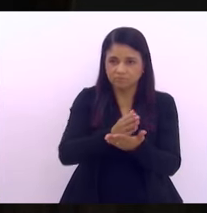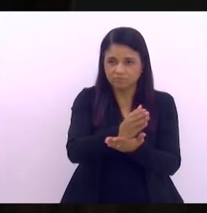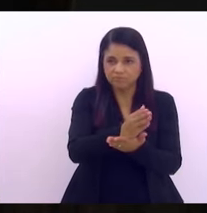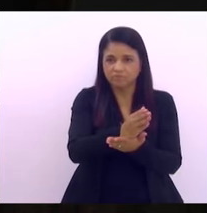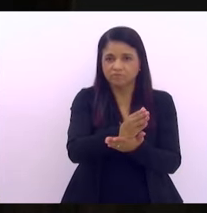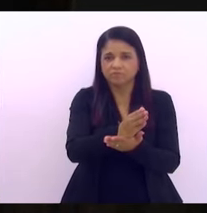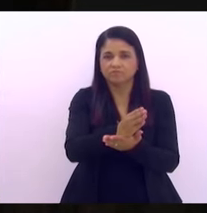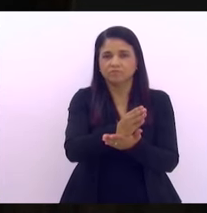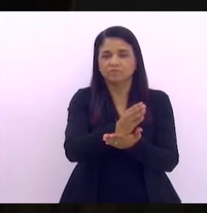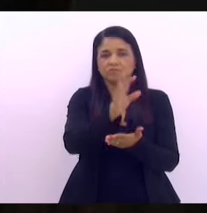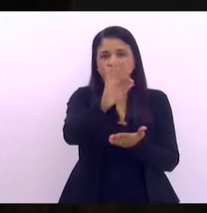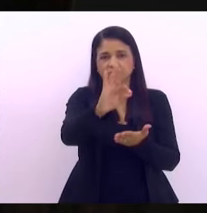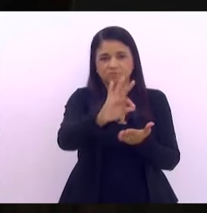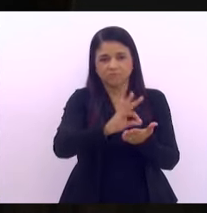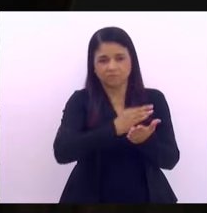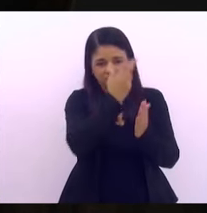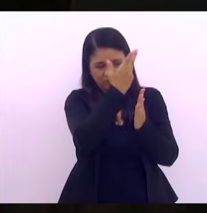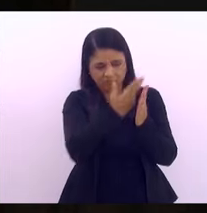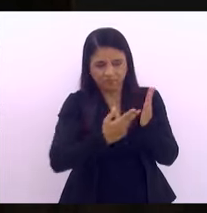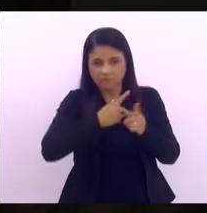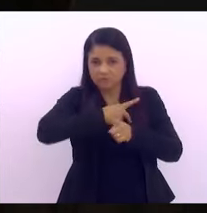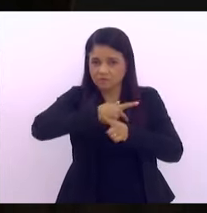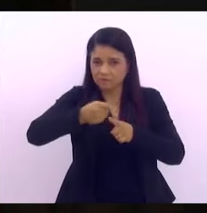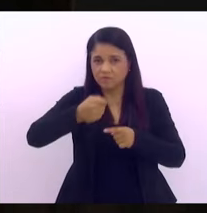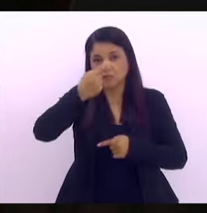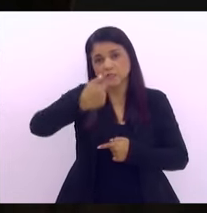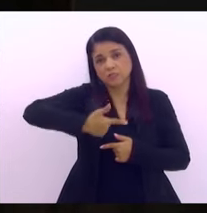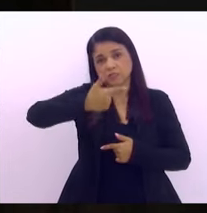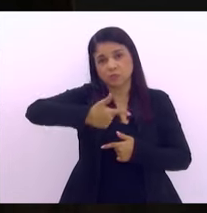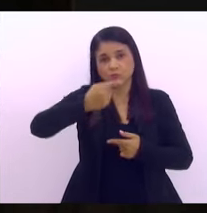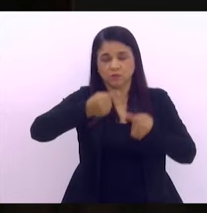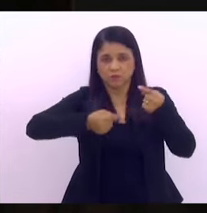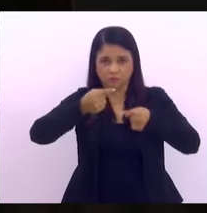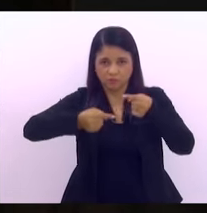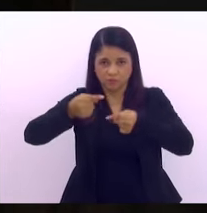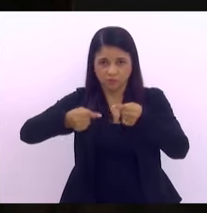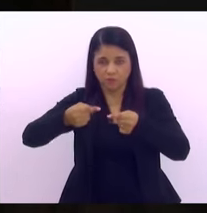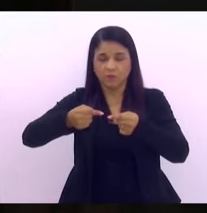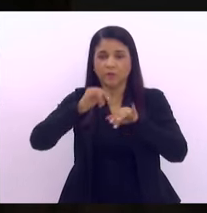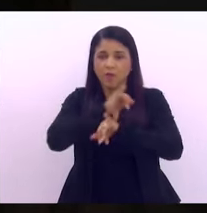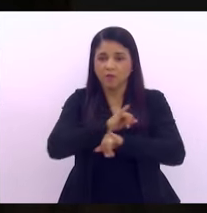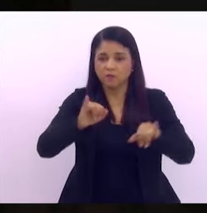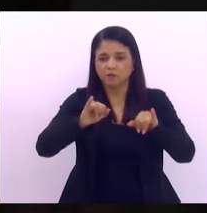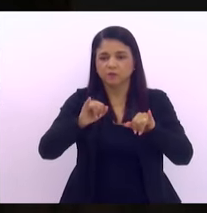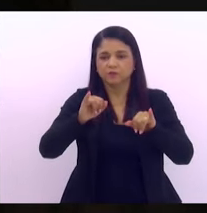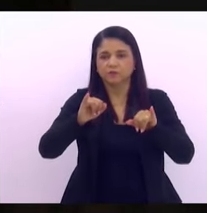Aprovado. Vai a redação do vencido para a segunda discussão. Anuncio.